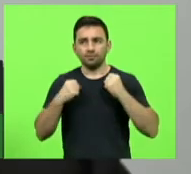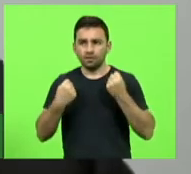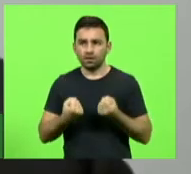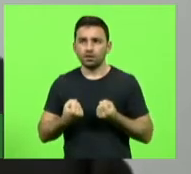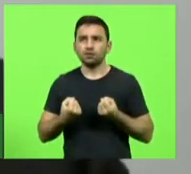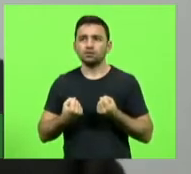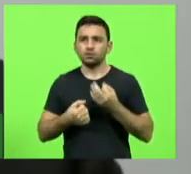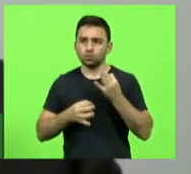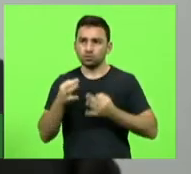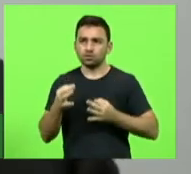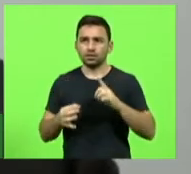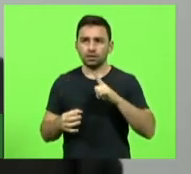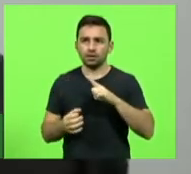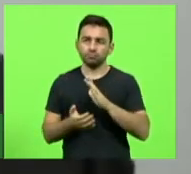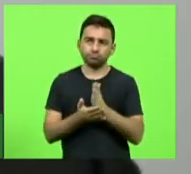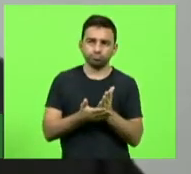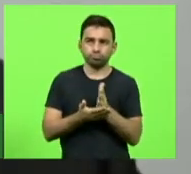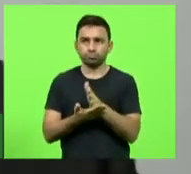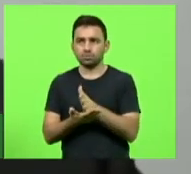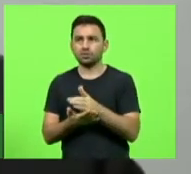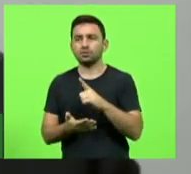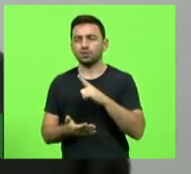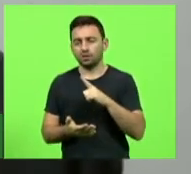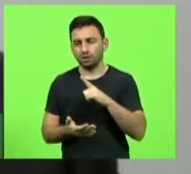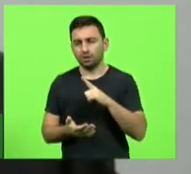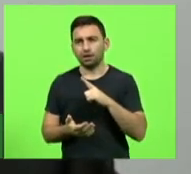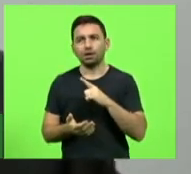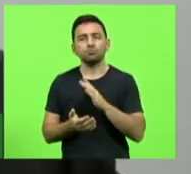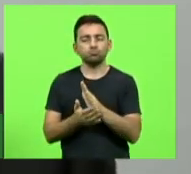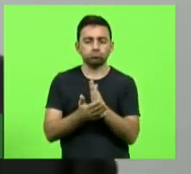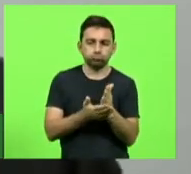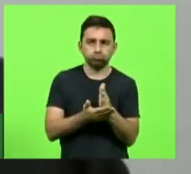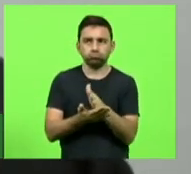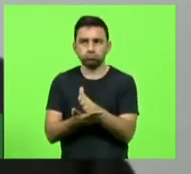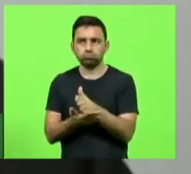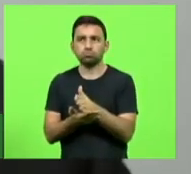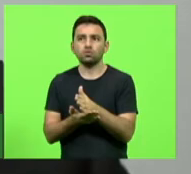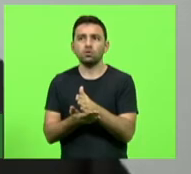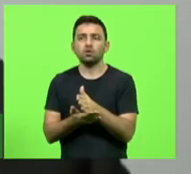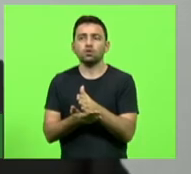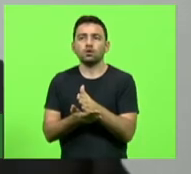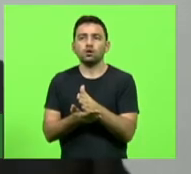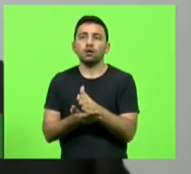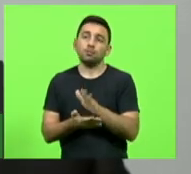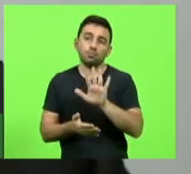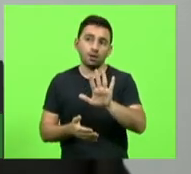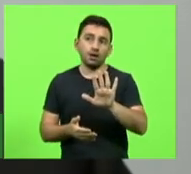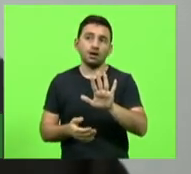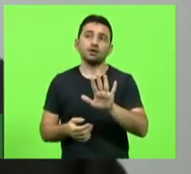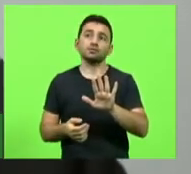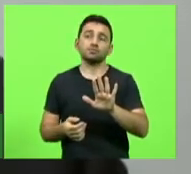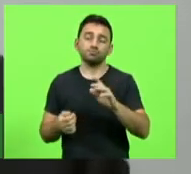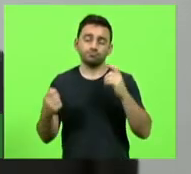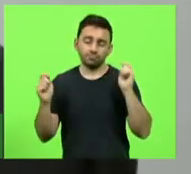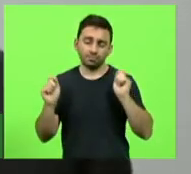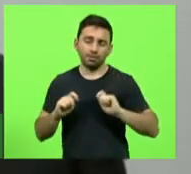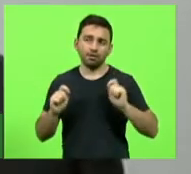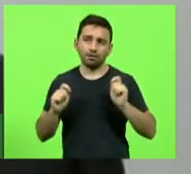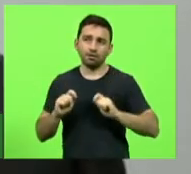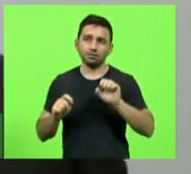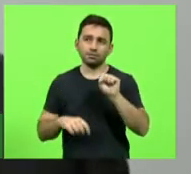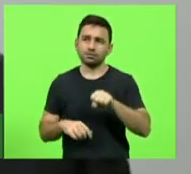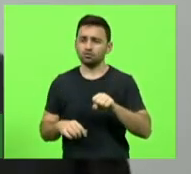tem para os dois lados. Tem jurisprudência para os dois lados. Agora, eu entendo que é possível sim, e tanto que a gente